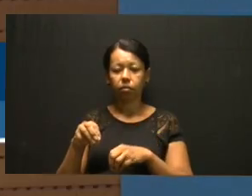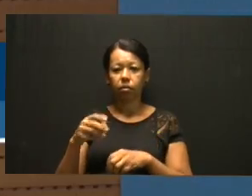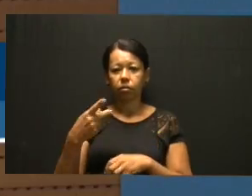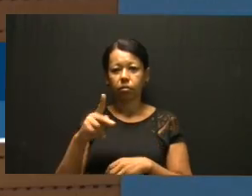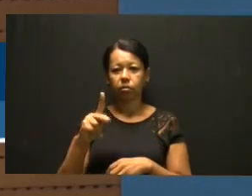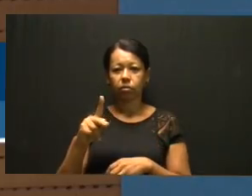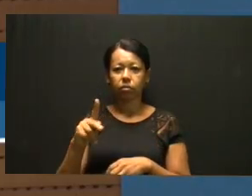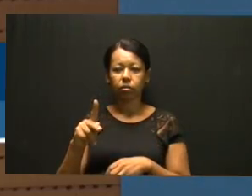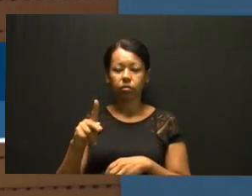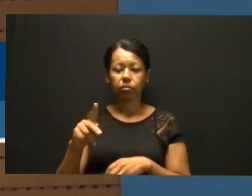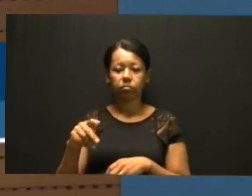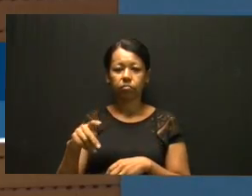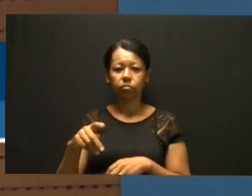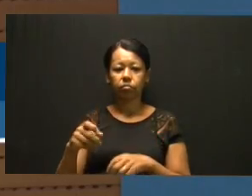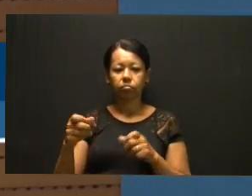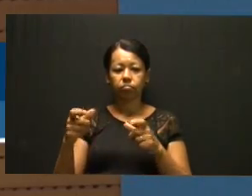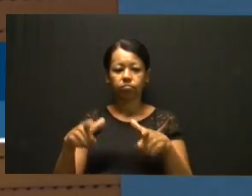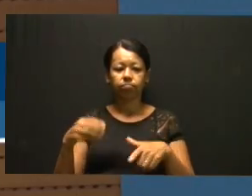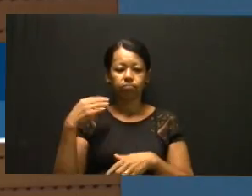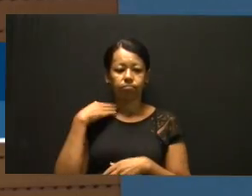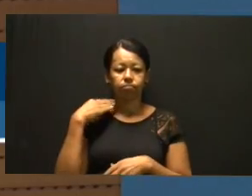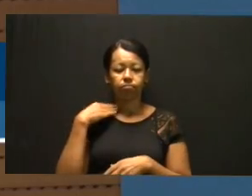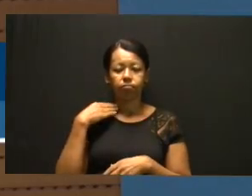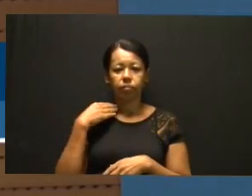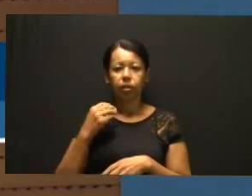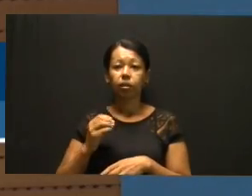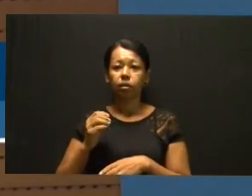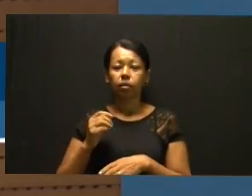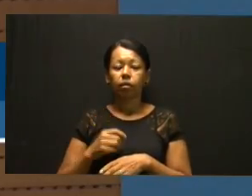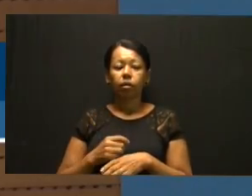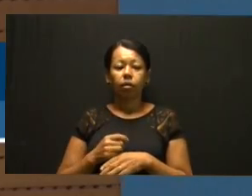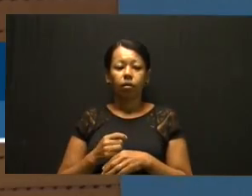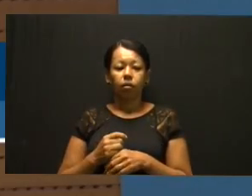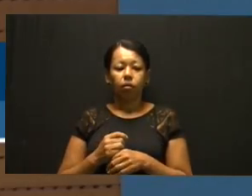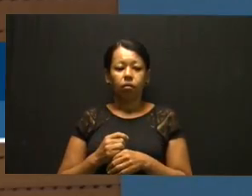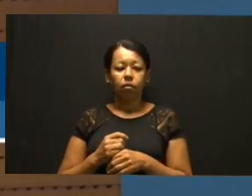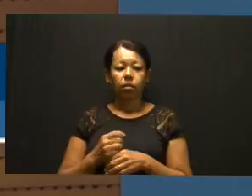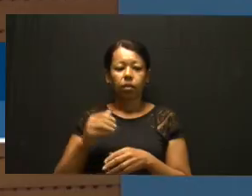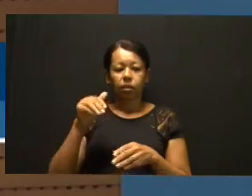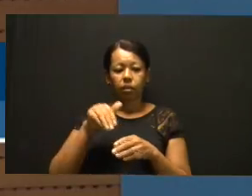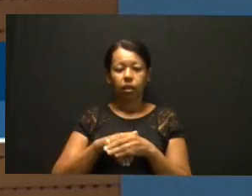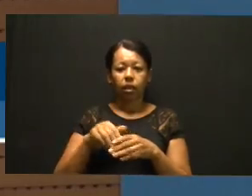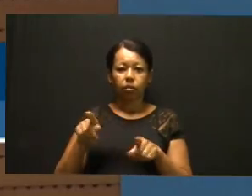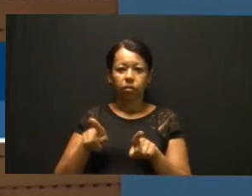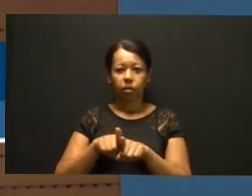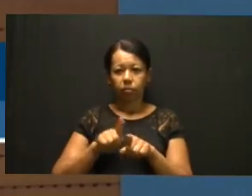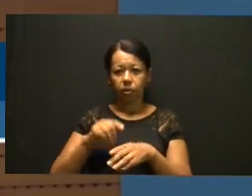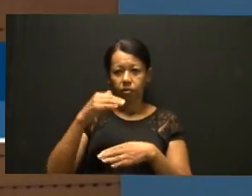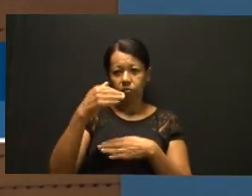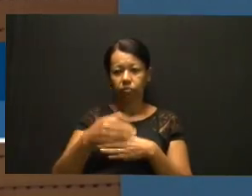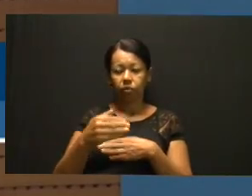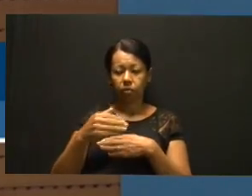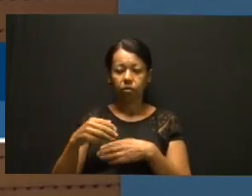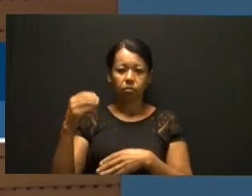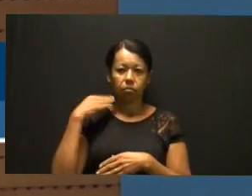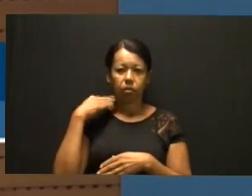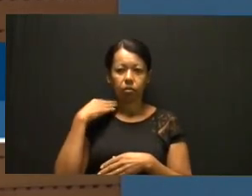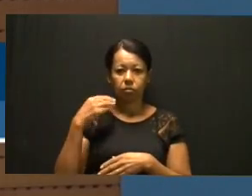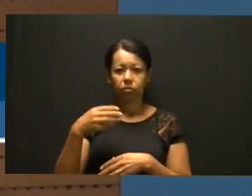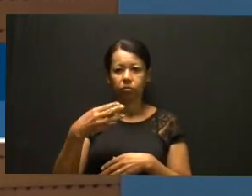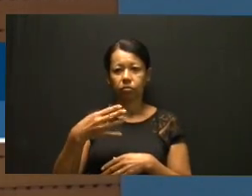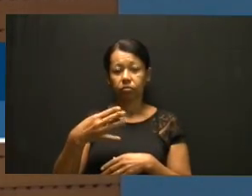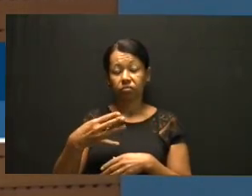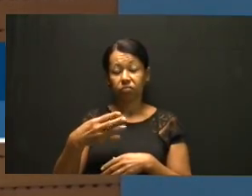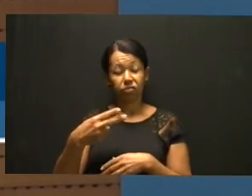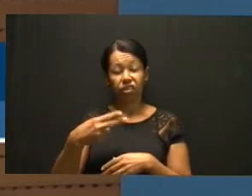suas agências, tanto na parte interna quanto na parte do banco 24 horas, esses painéis, que é um